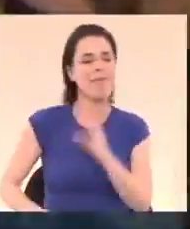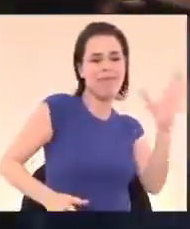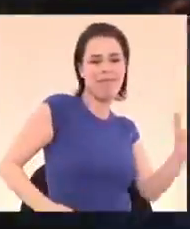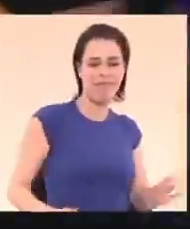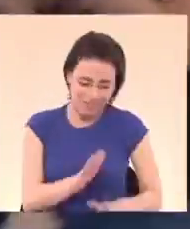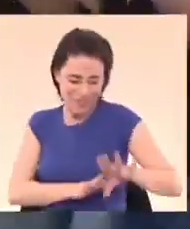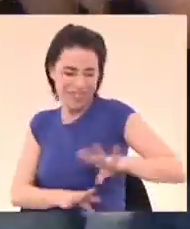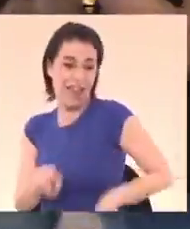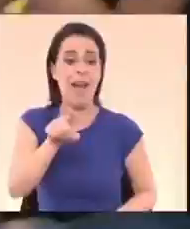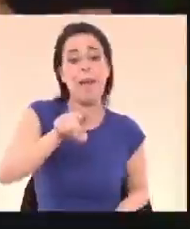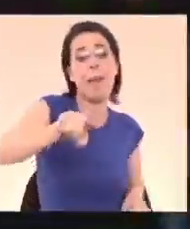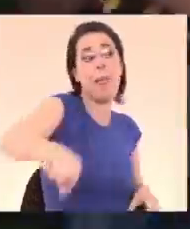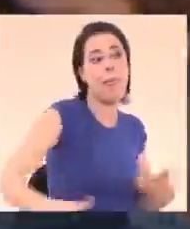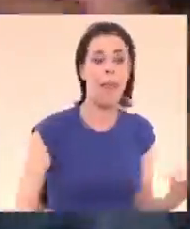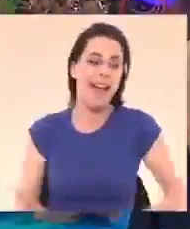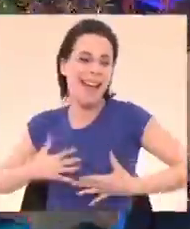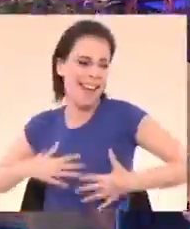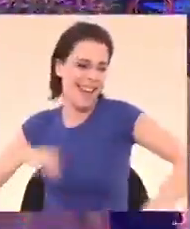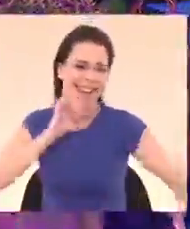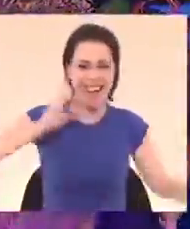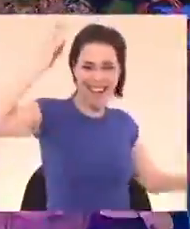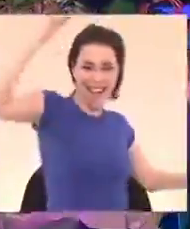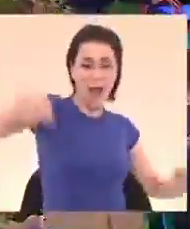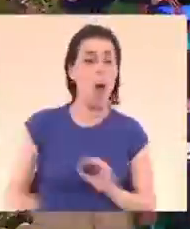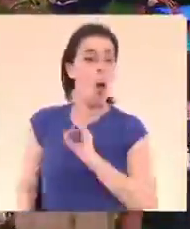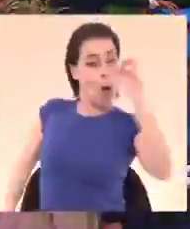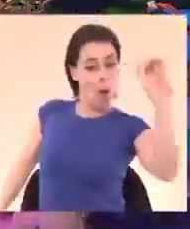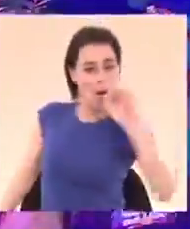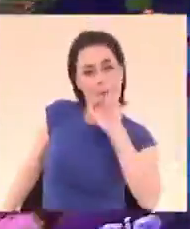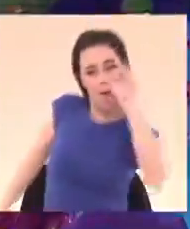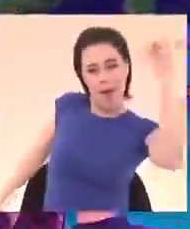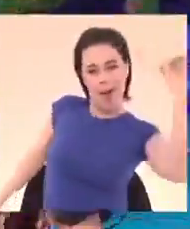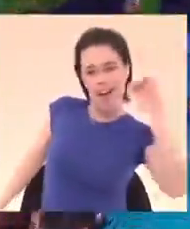e fazer de ti a minha rainha.